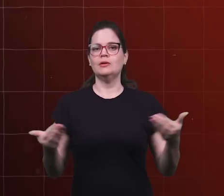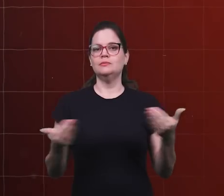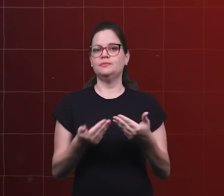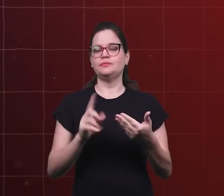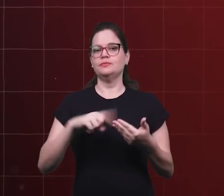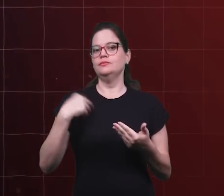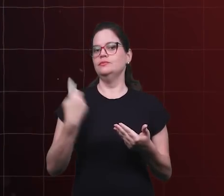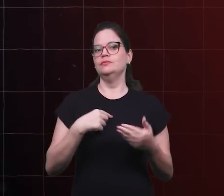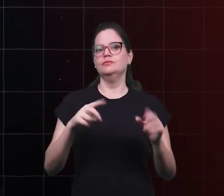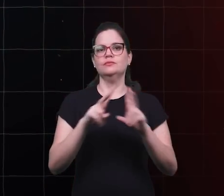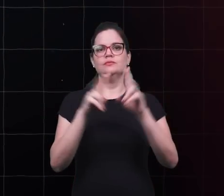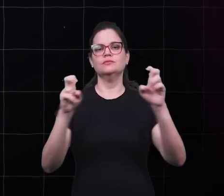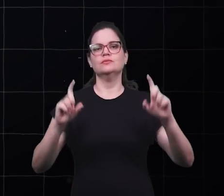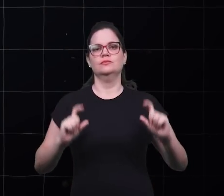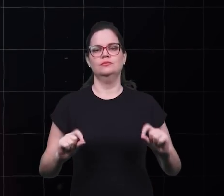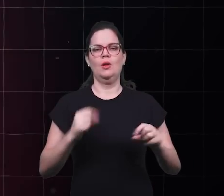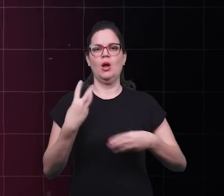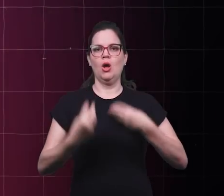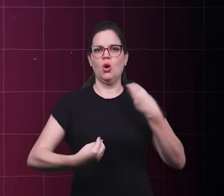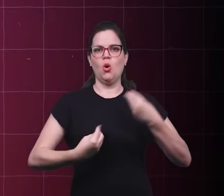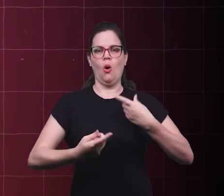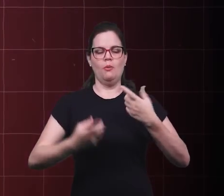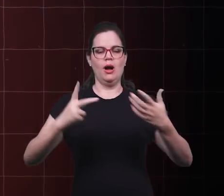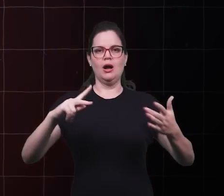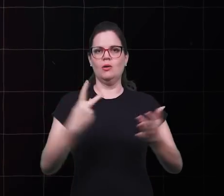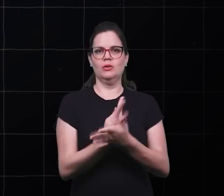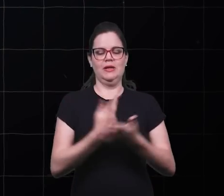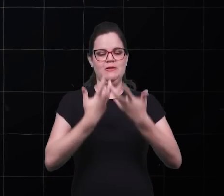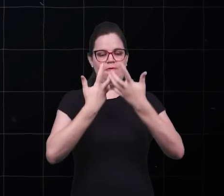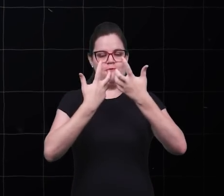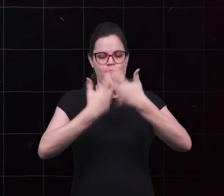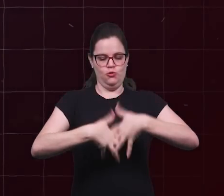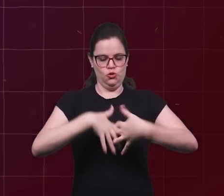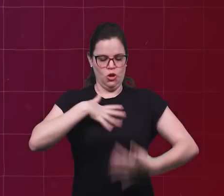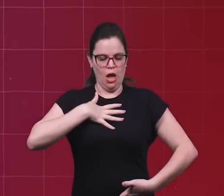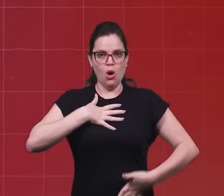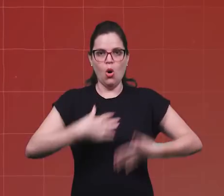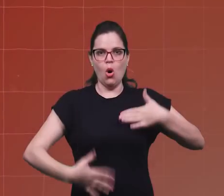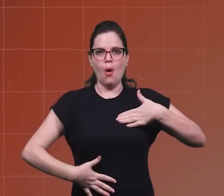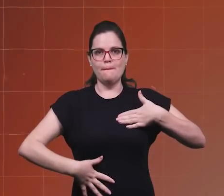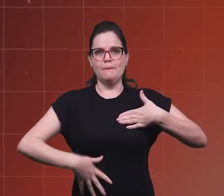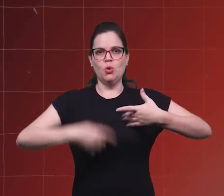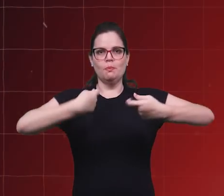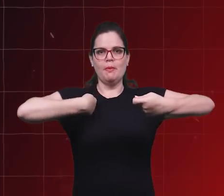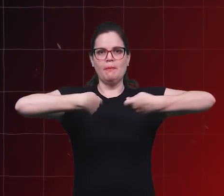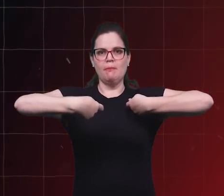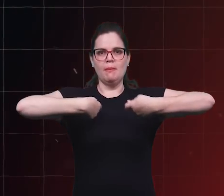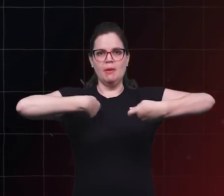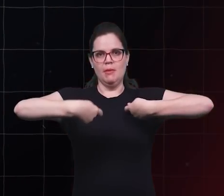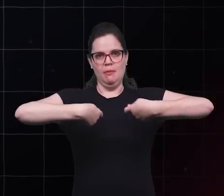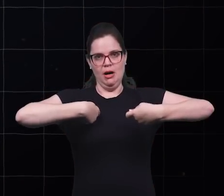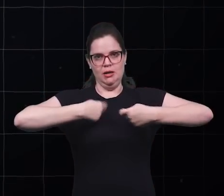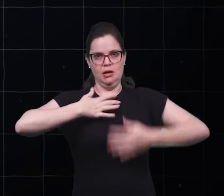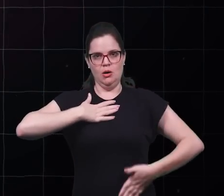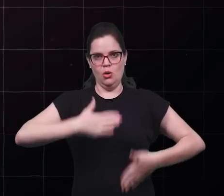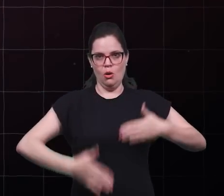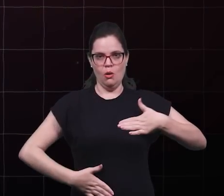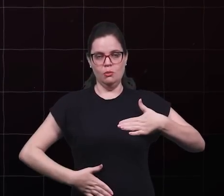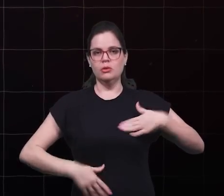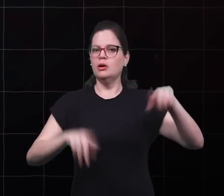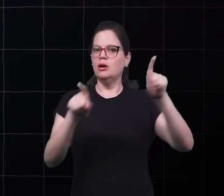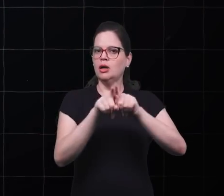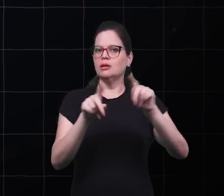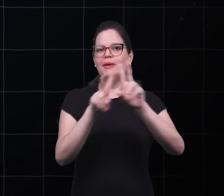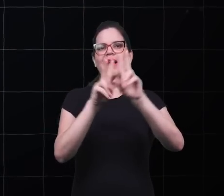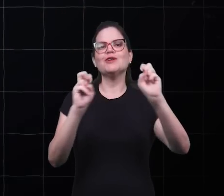falar sobre o governo que está no corpo, tanto no corpo biológico